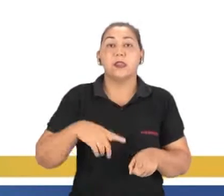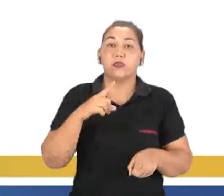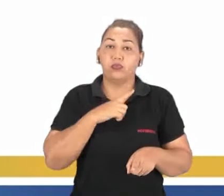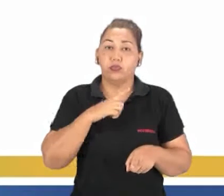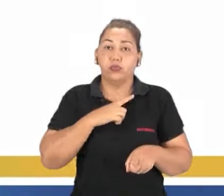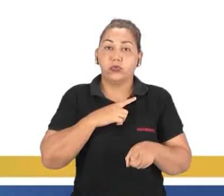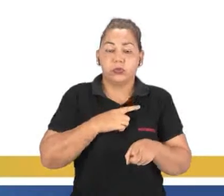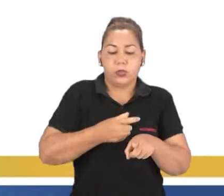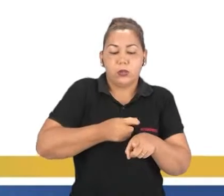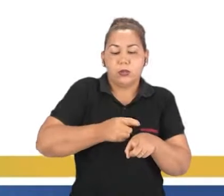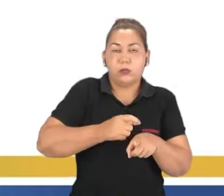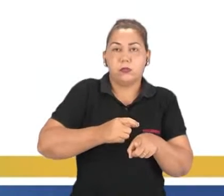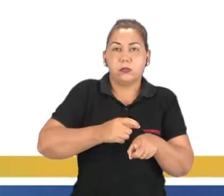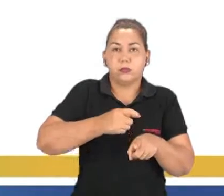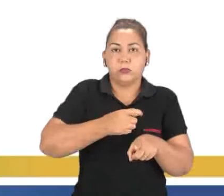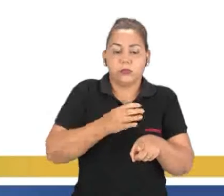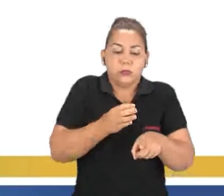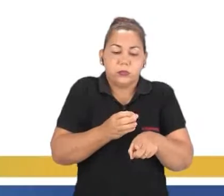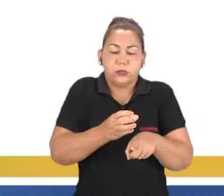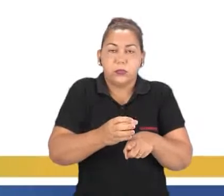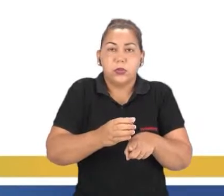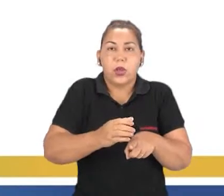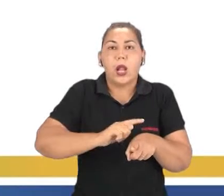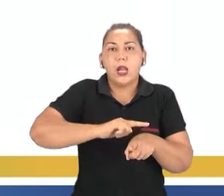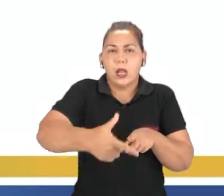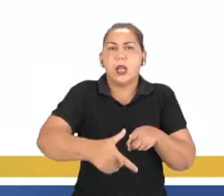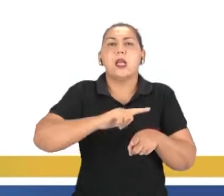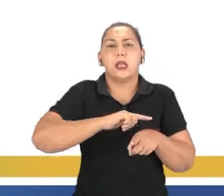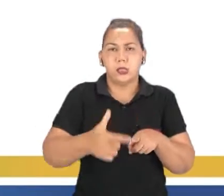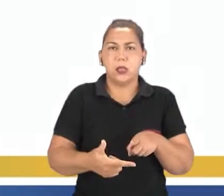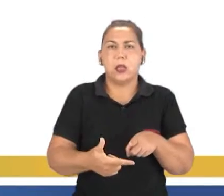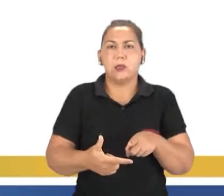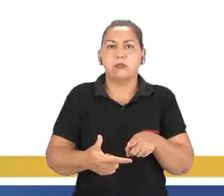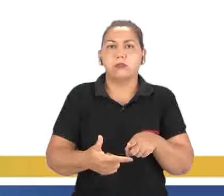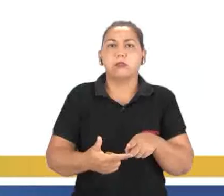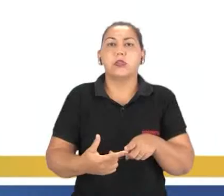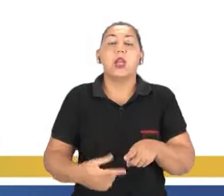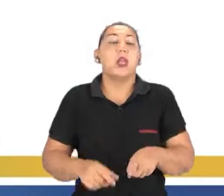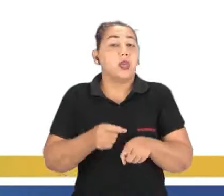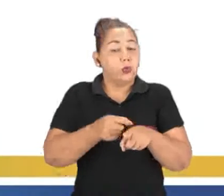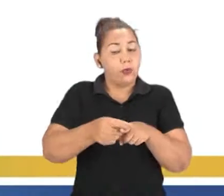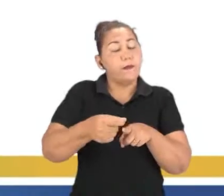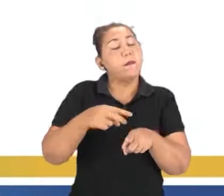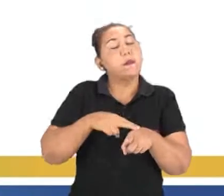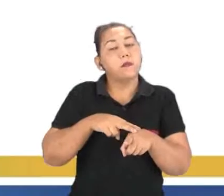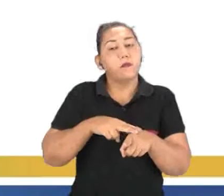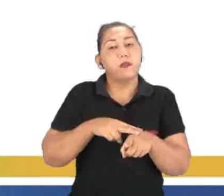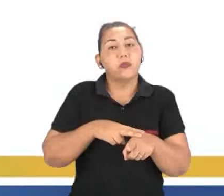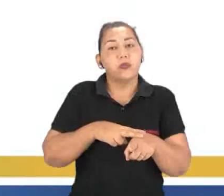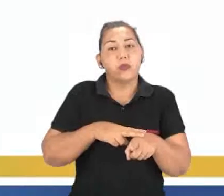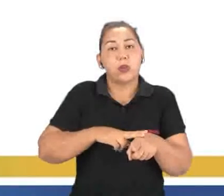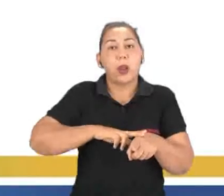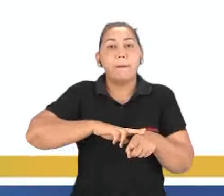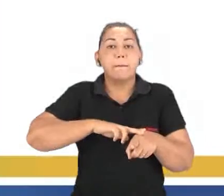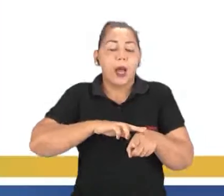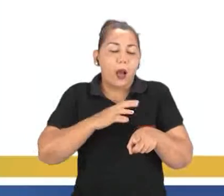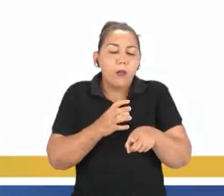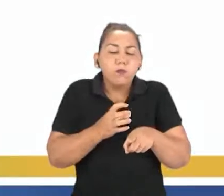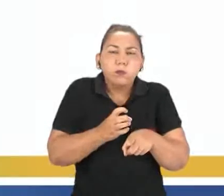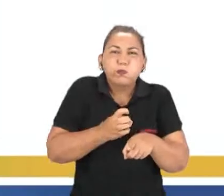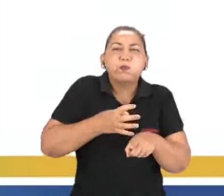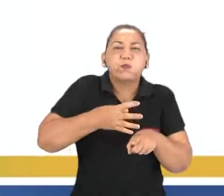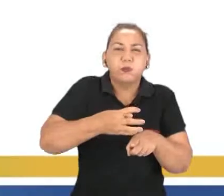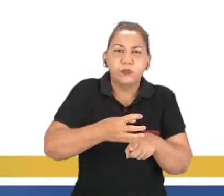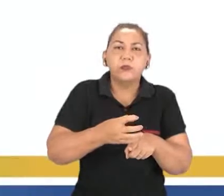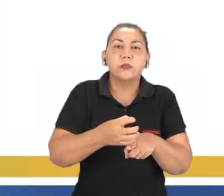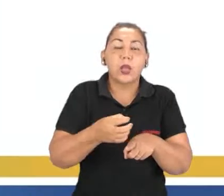uma textura lisa, com ervilhas verdes e que tinham uma textura rugosa. Por quê? Porque ele observou que a coloração